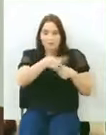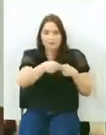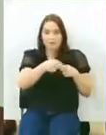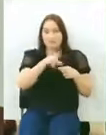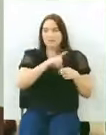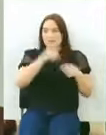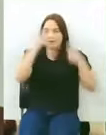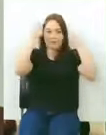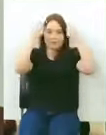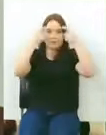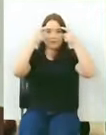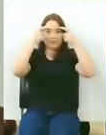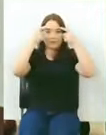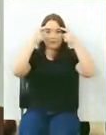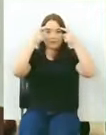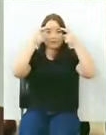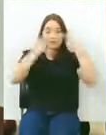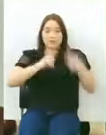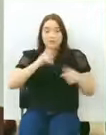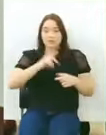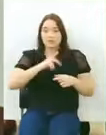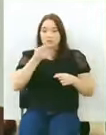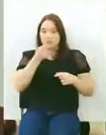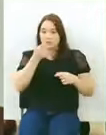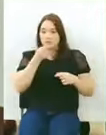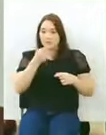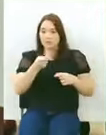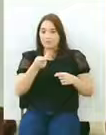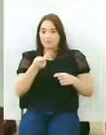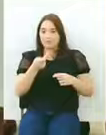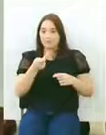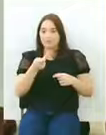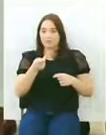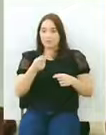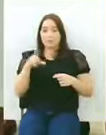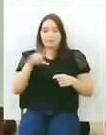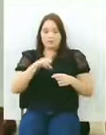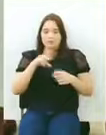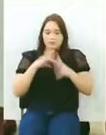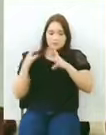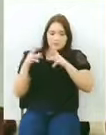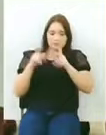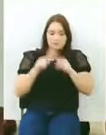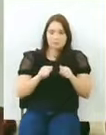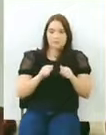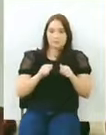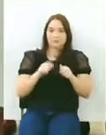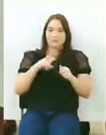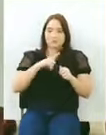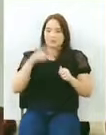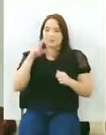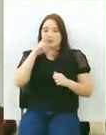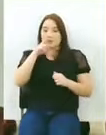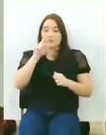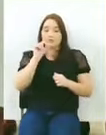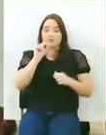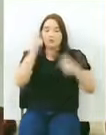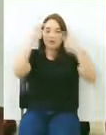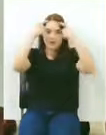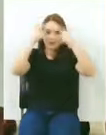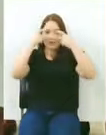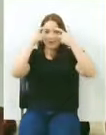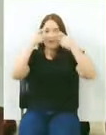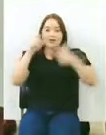Ele colocava aquela coroa de arruda na sua cabeça e no dia seguinte já estava murcho, o general jogava fora. O que valia